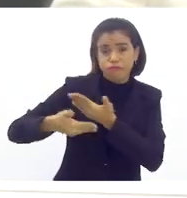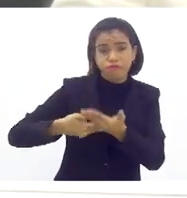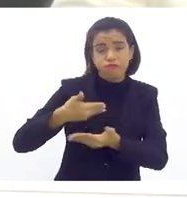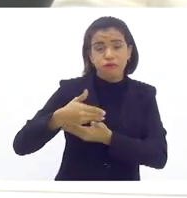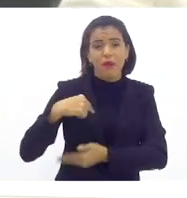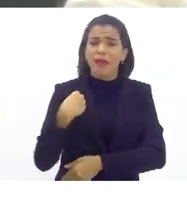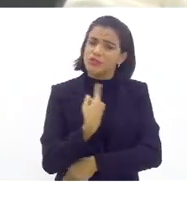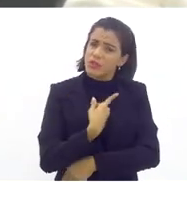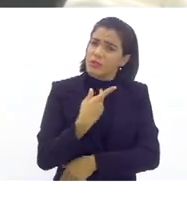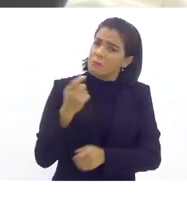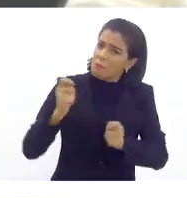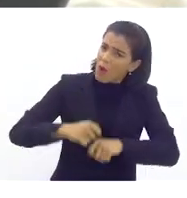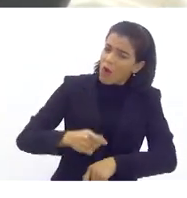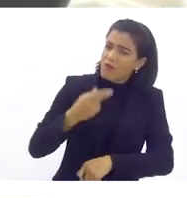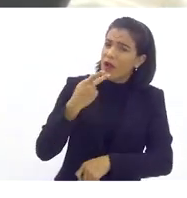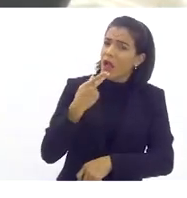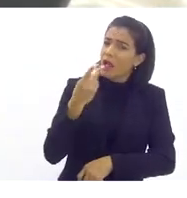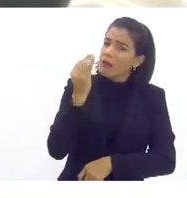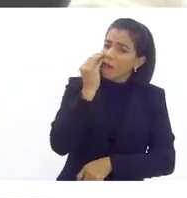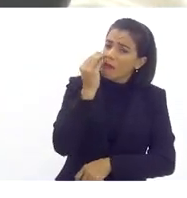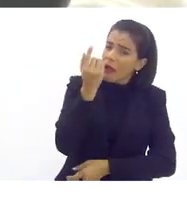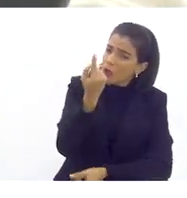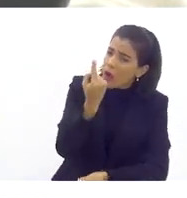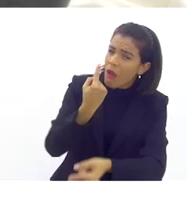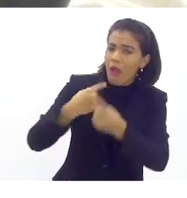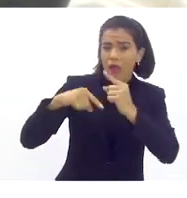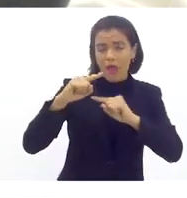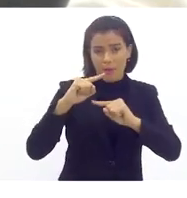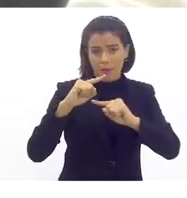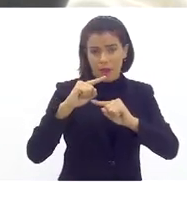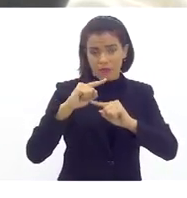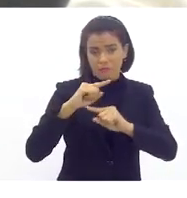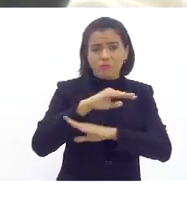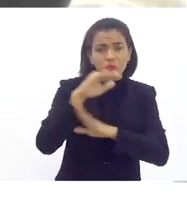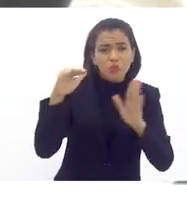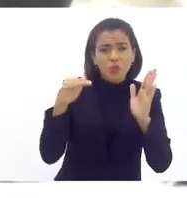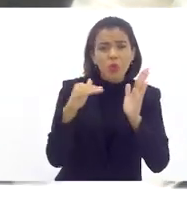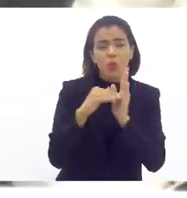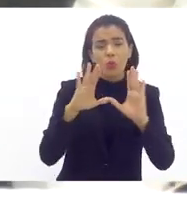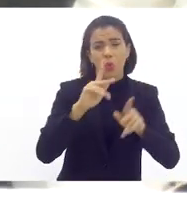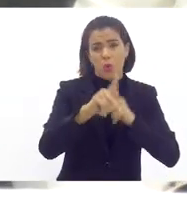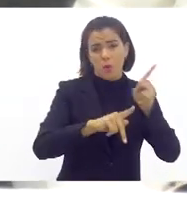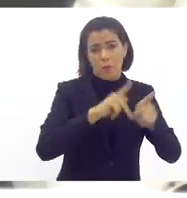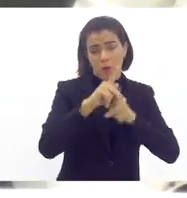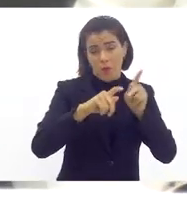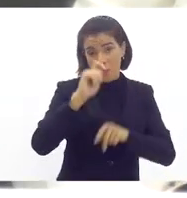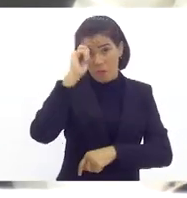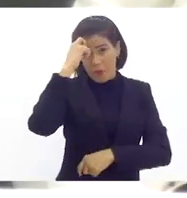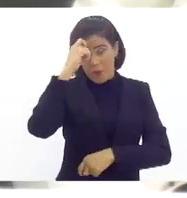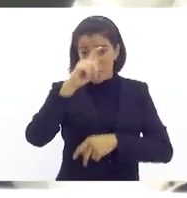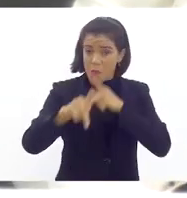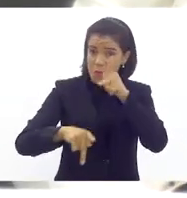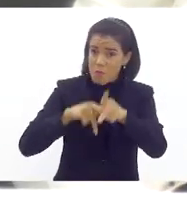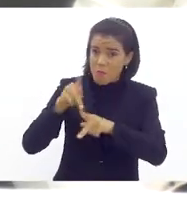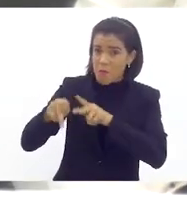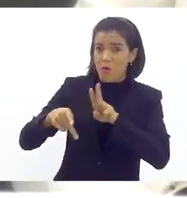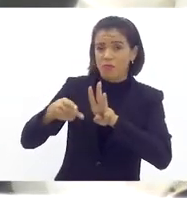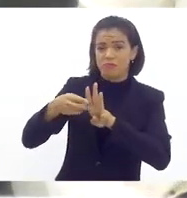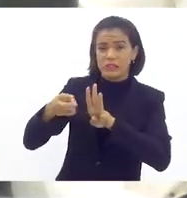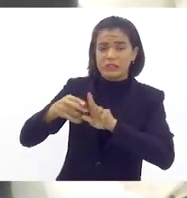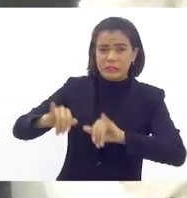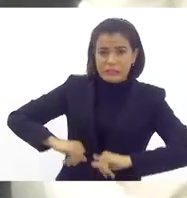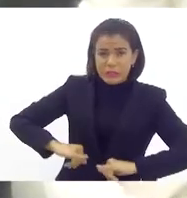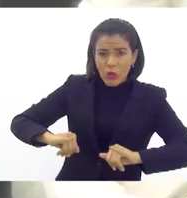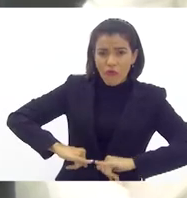gente pode considerar como uma reparação em si de tudo que o nosso povo, o povo preto e o povo indígena também sofreu ao longo da construção desse país.